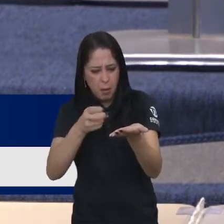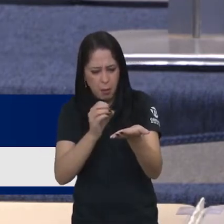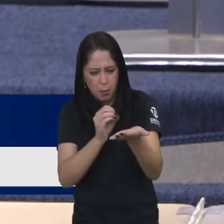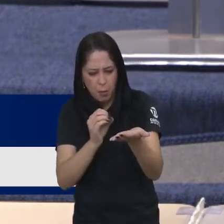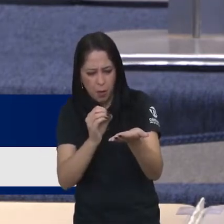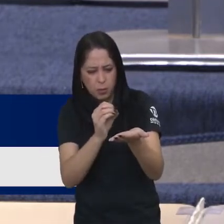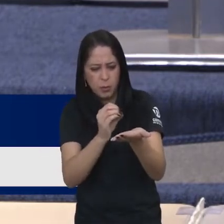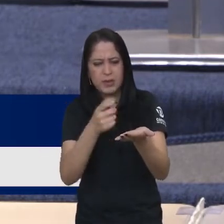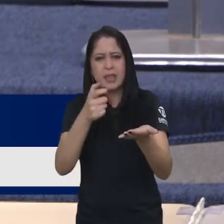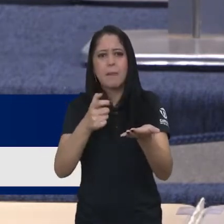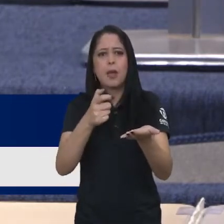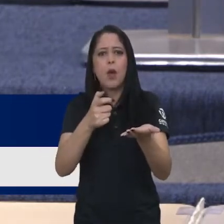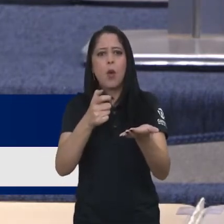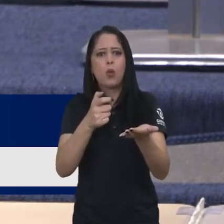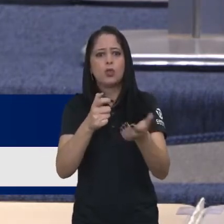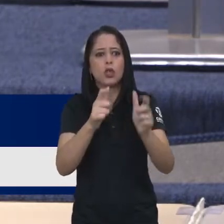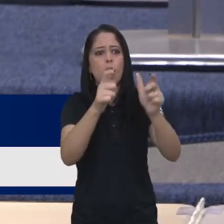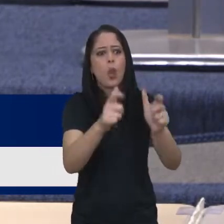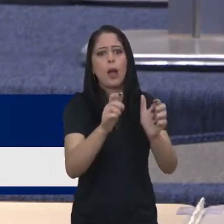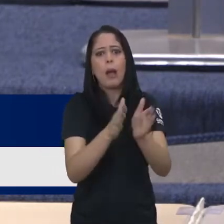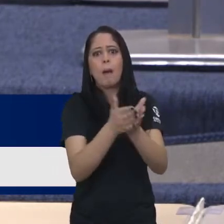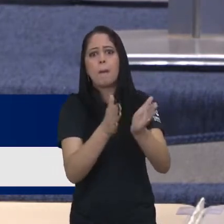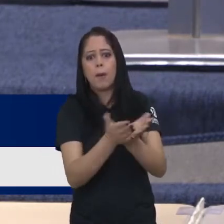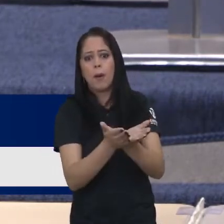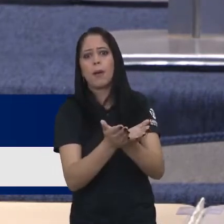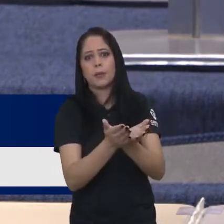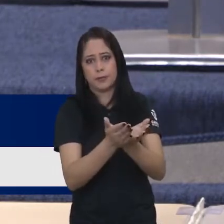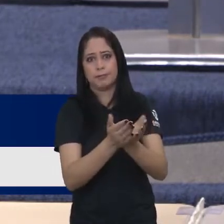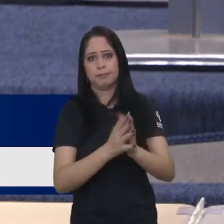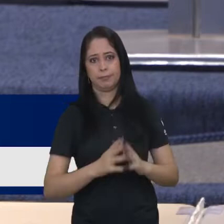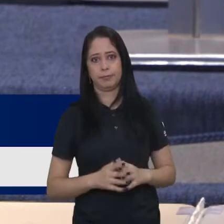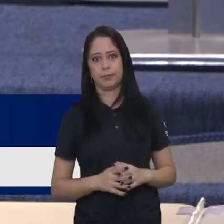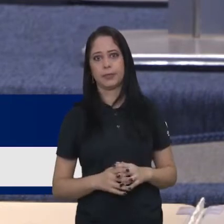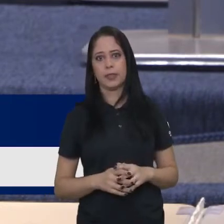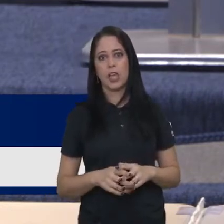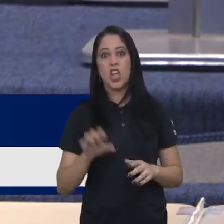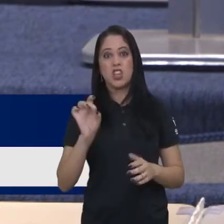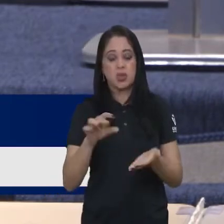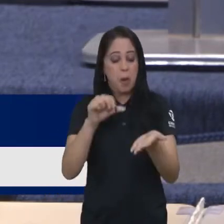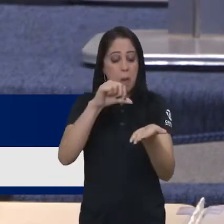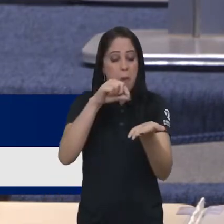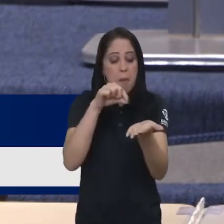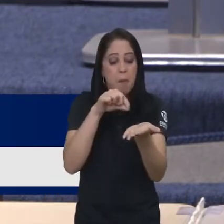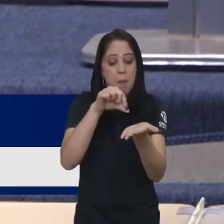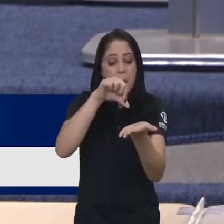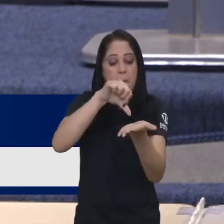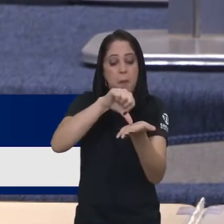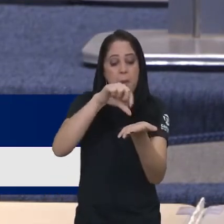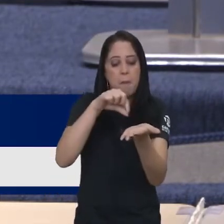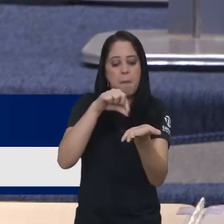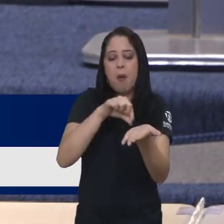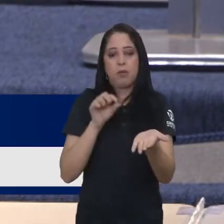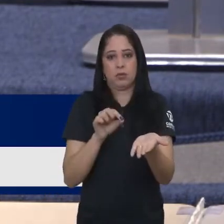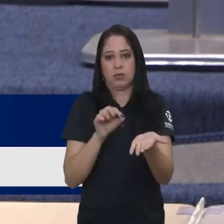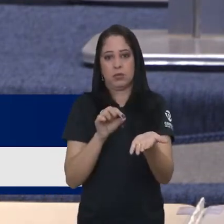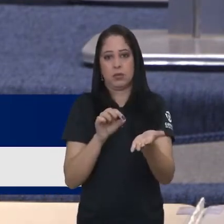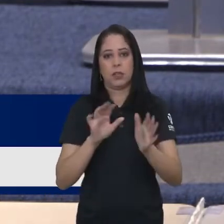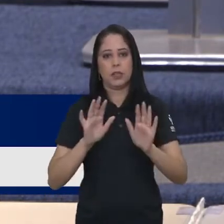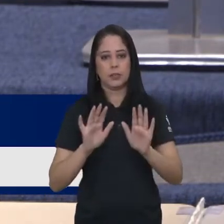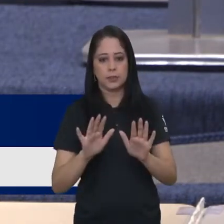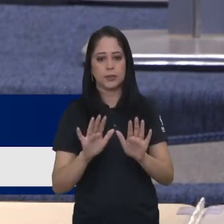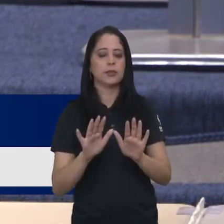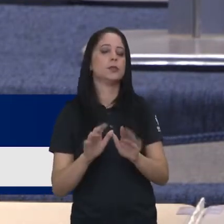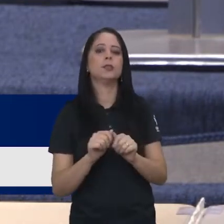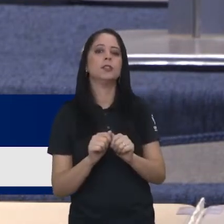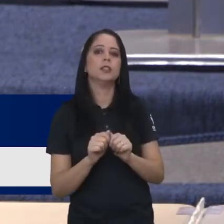delimitação. Então, você vai permitir a expansão, porque você não delimitou, você só colocou um ponto ali. Então, isso fez também